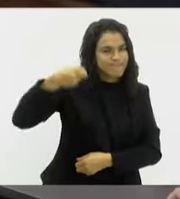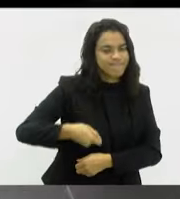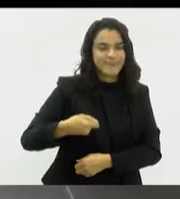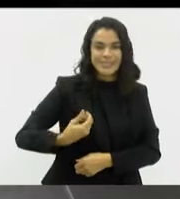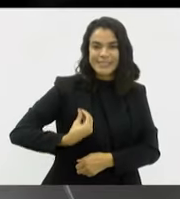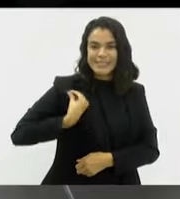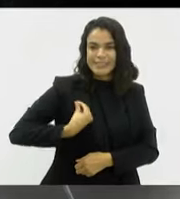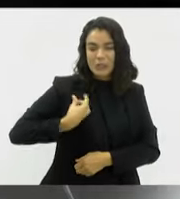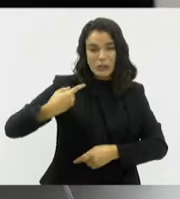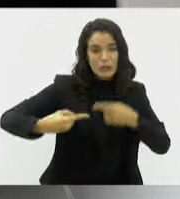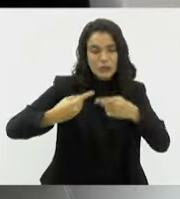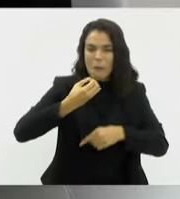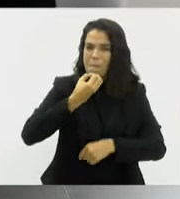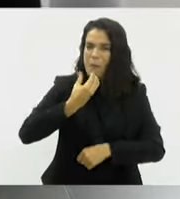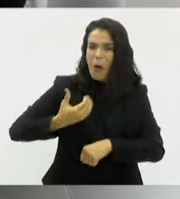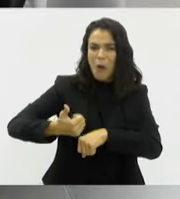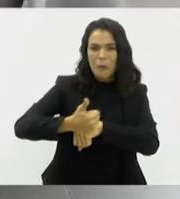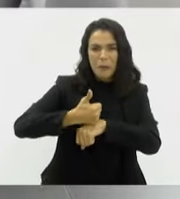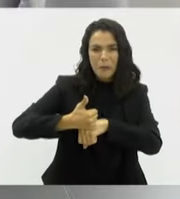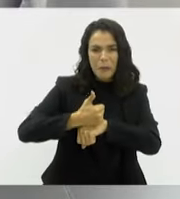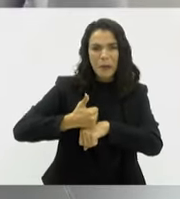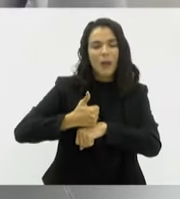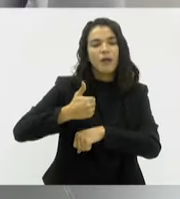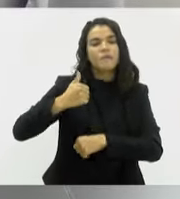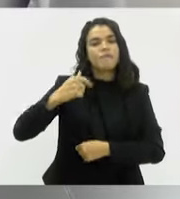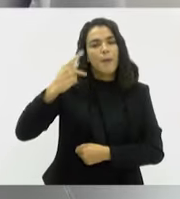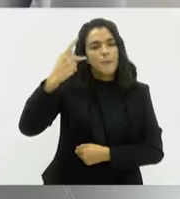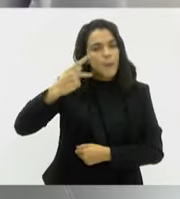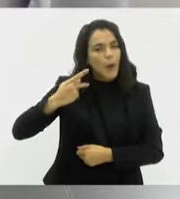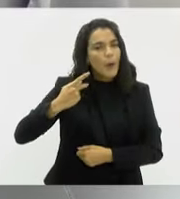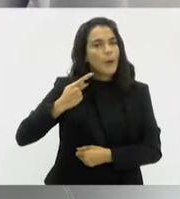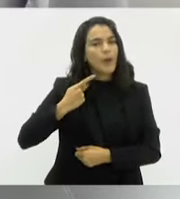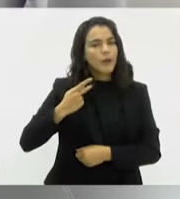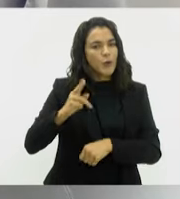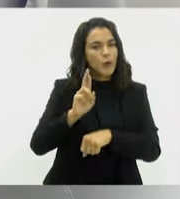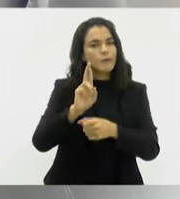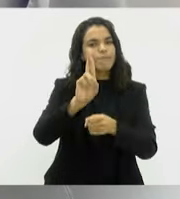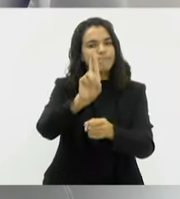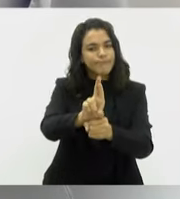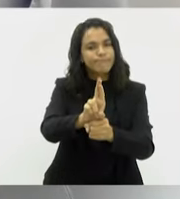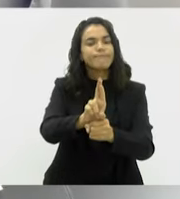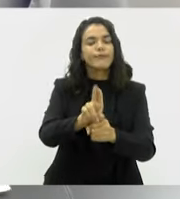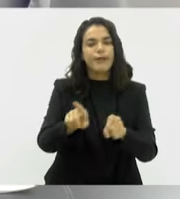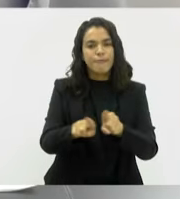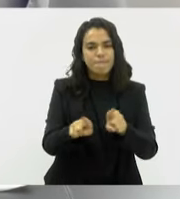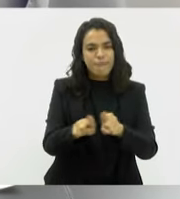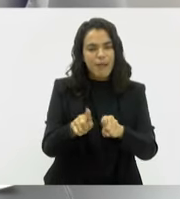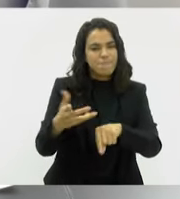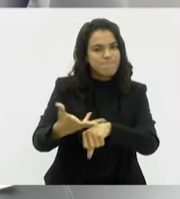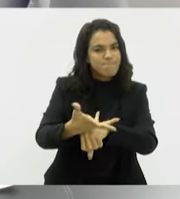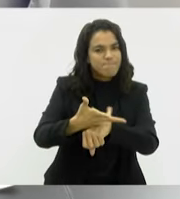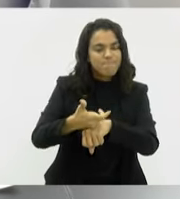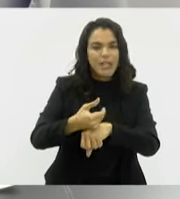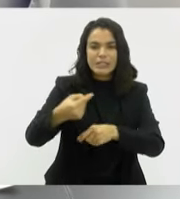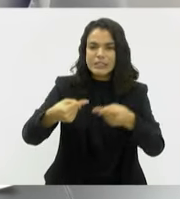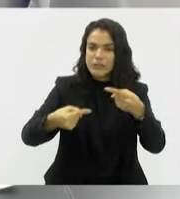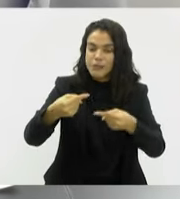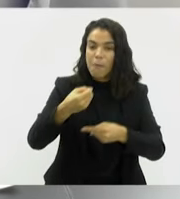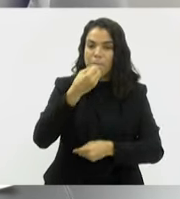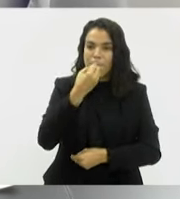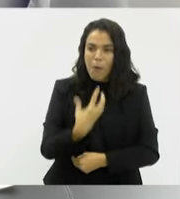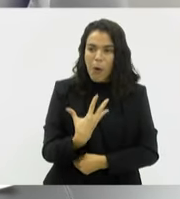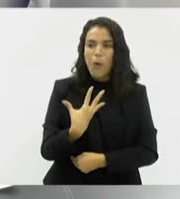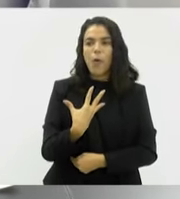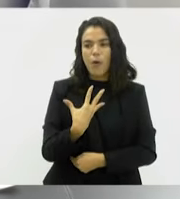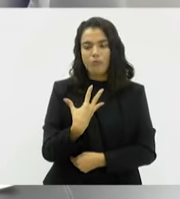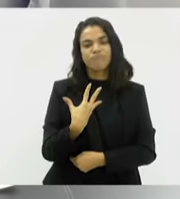muito bom nível. Alguns procuradores também de assembleias farão parte. O nível é muito qualificado, a discussão é muito boa.